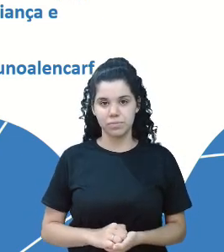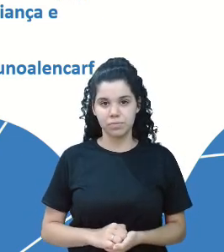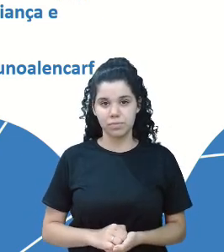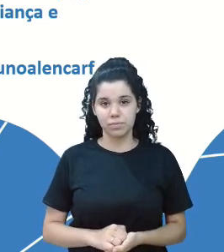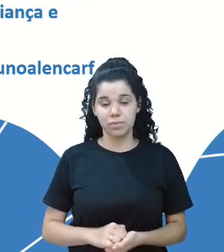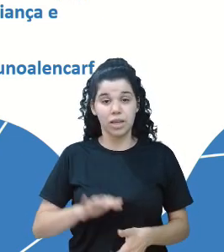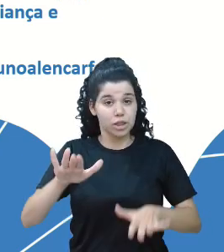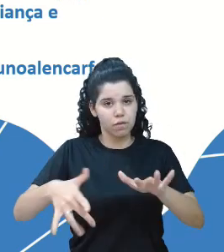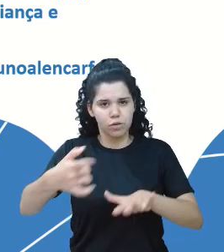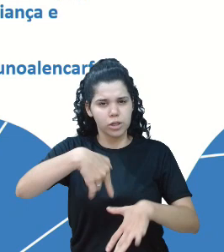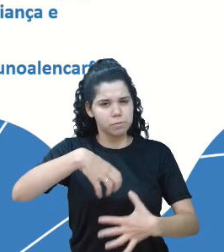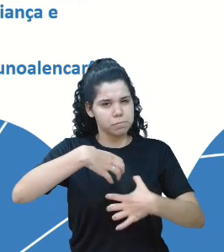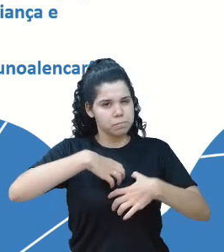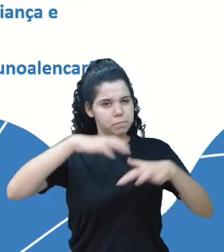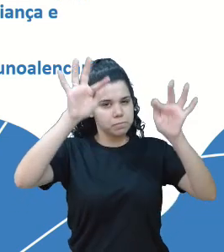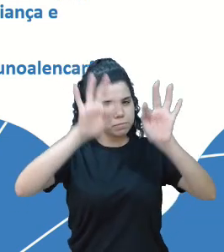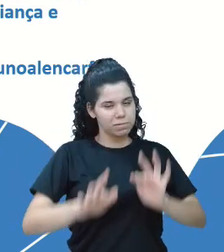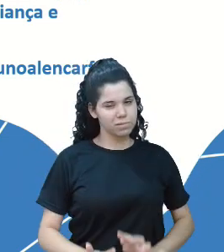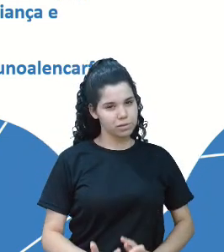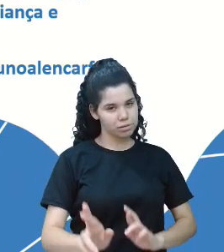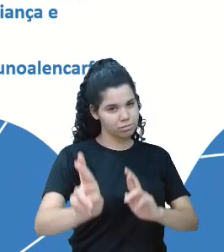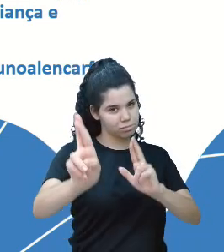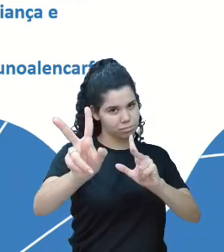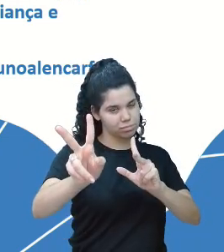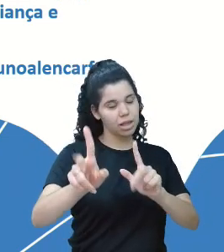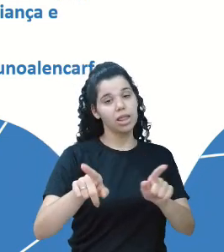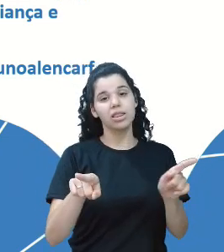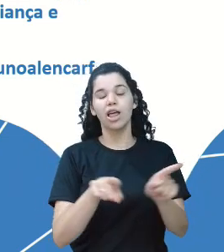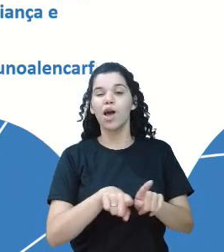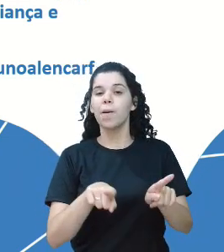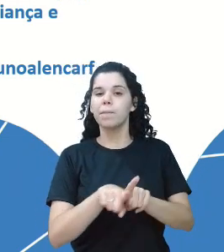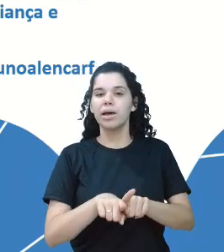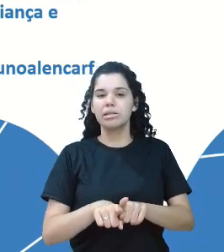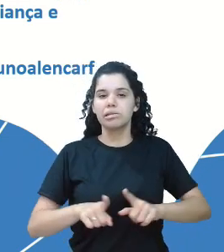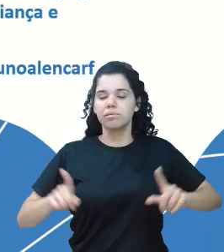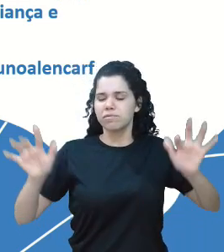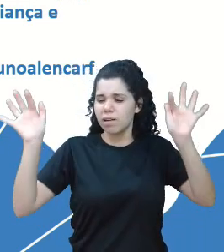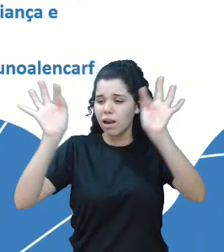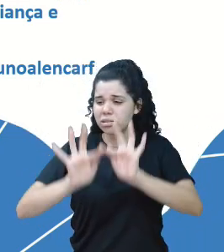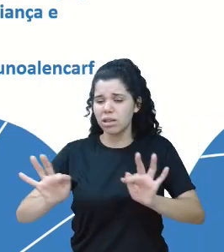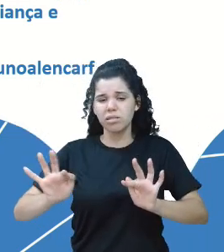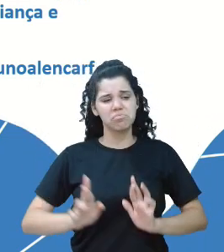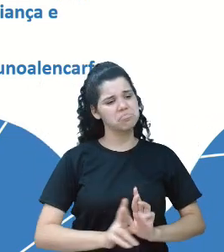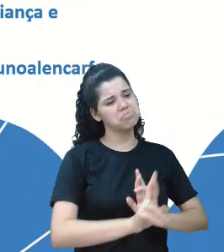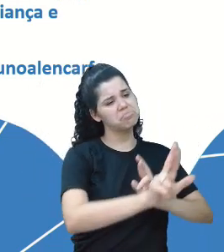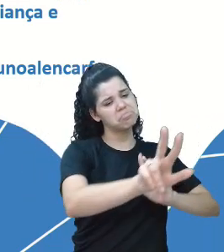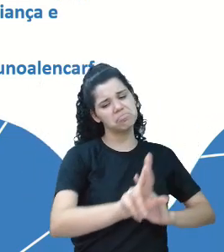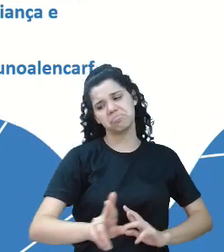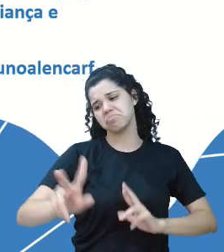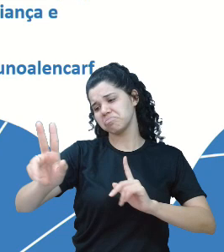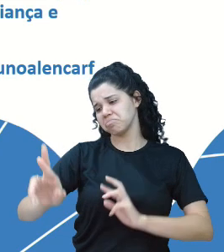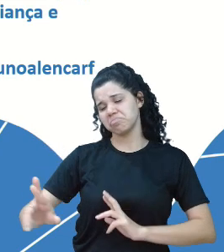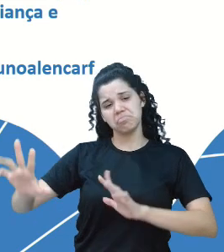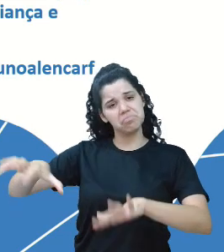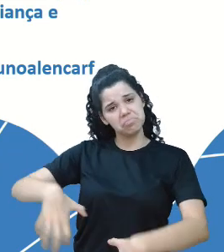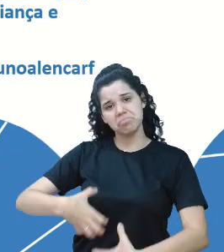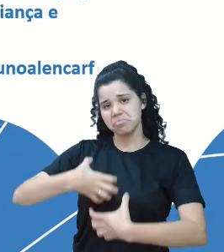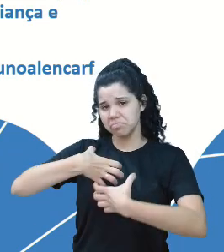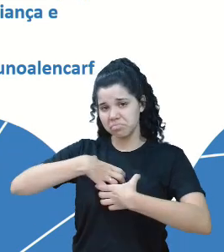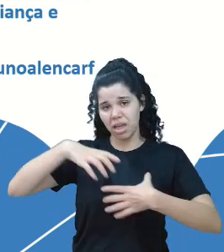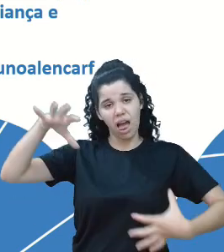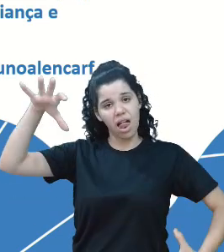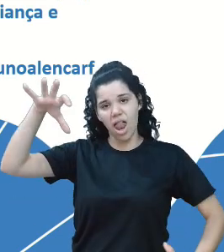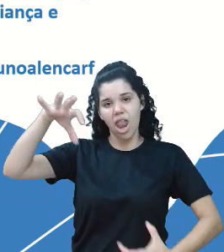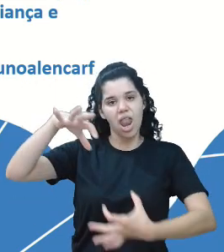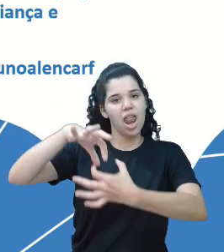tenha encontrado uma felicidade diferenciada, uma felicidade que, por mais diferente de qualquer sentimento humano moderno, está muito